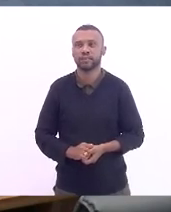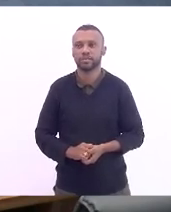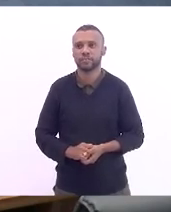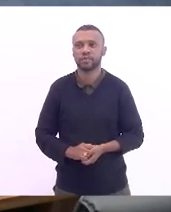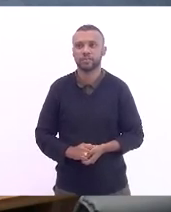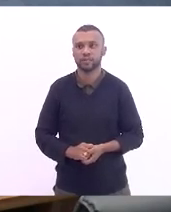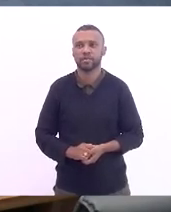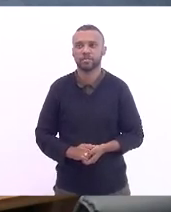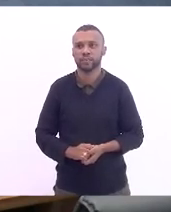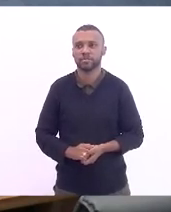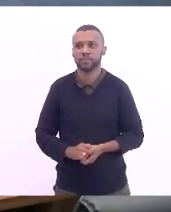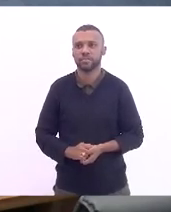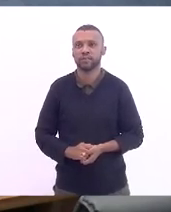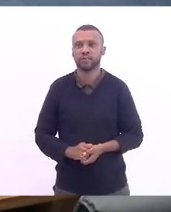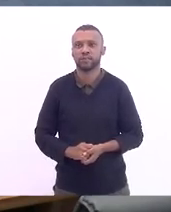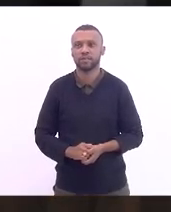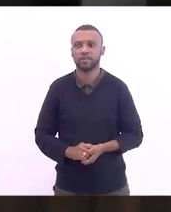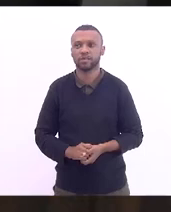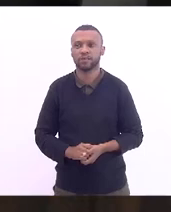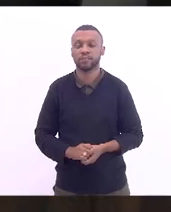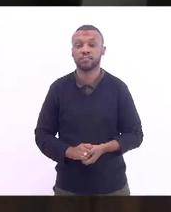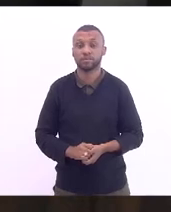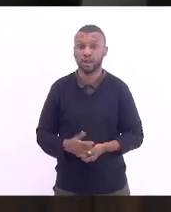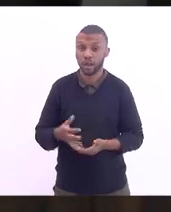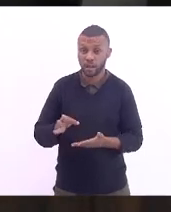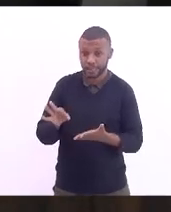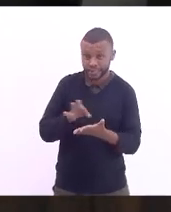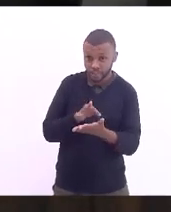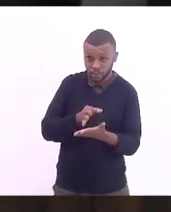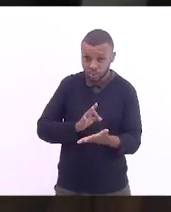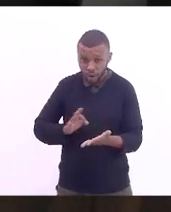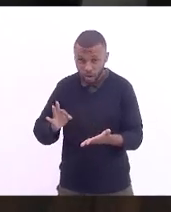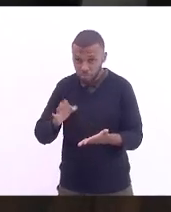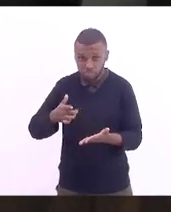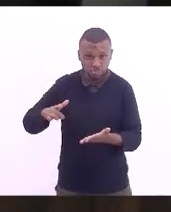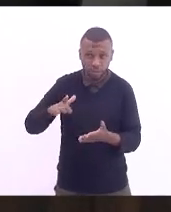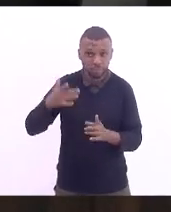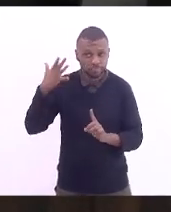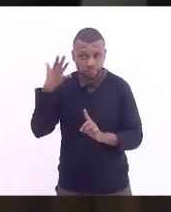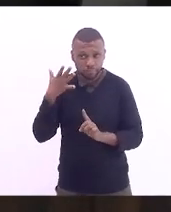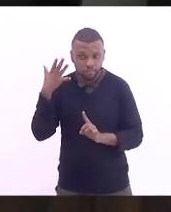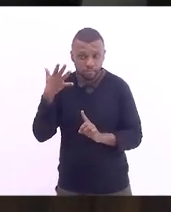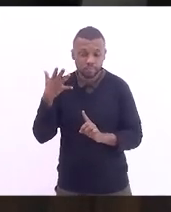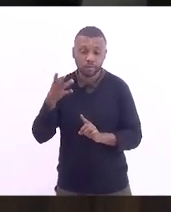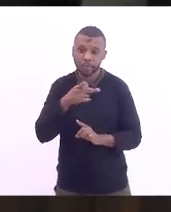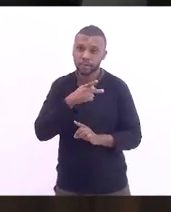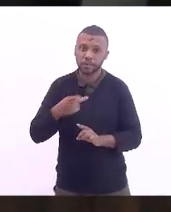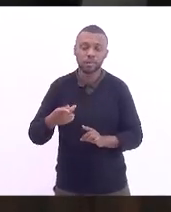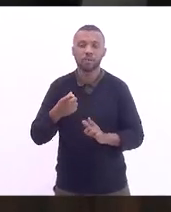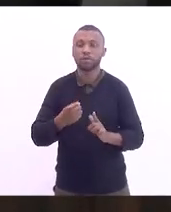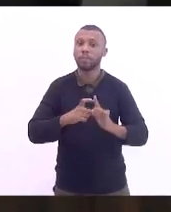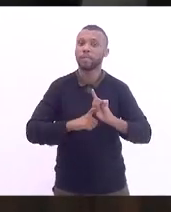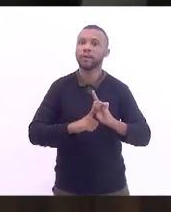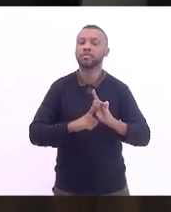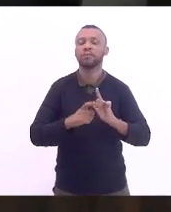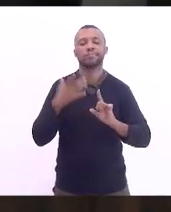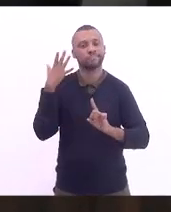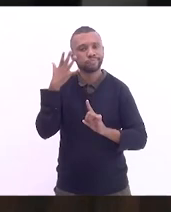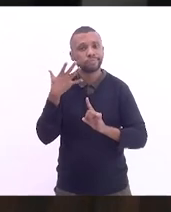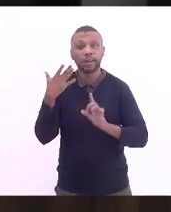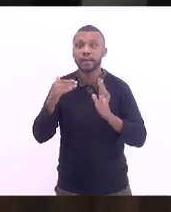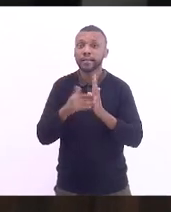e não havendo mais oradores inscritos à presidência dos pés dos trabalhos